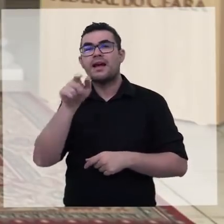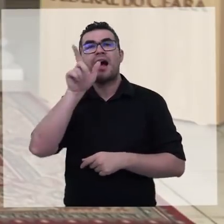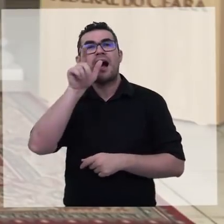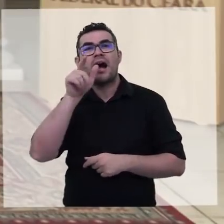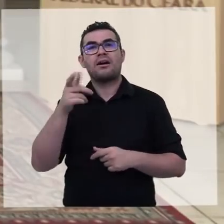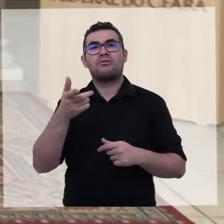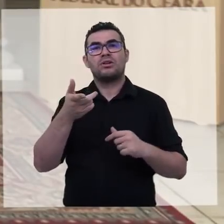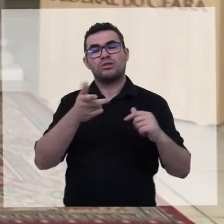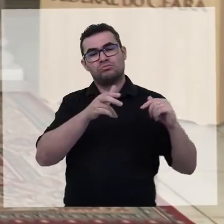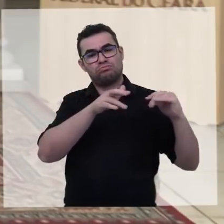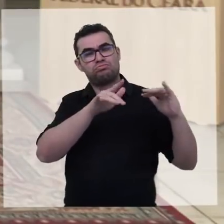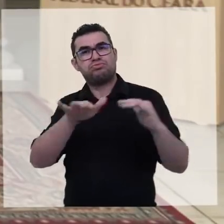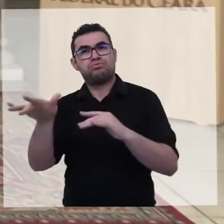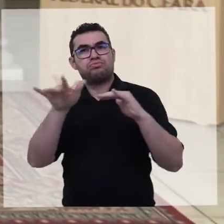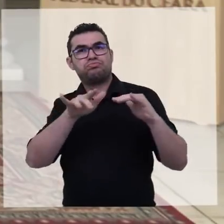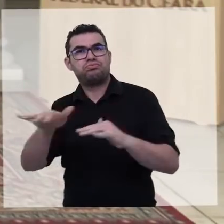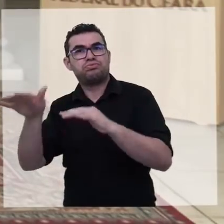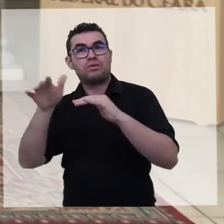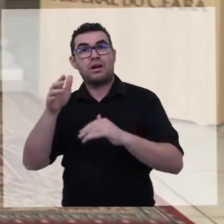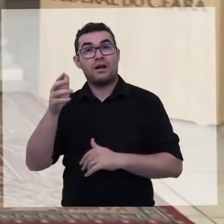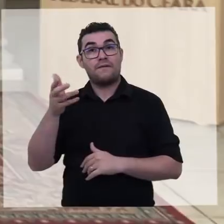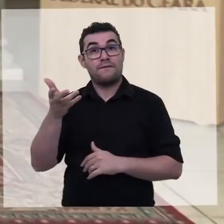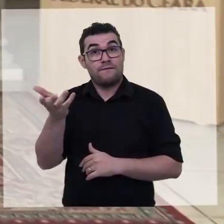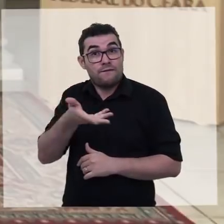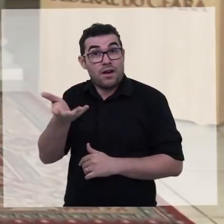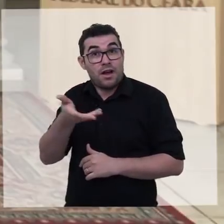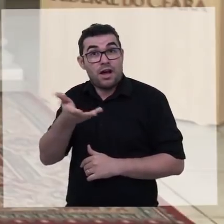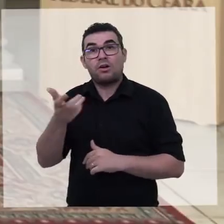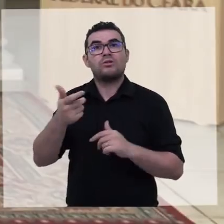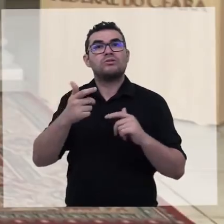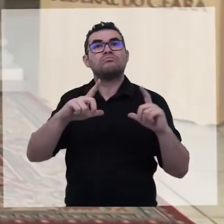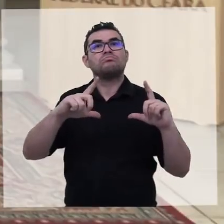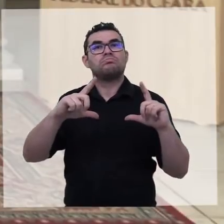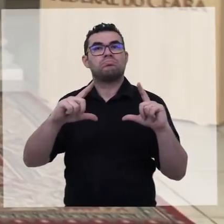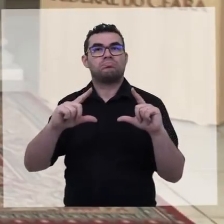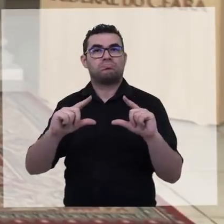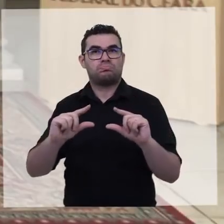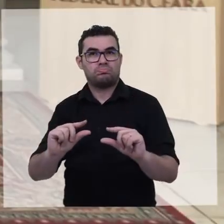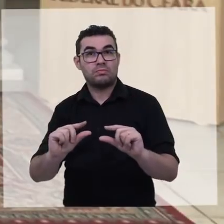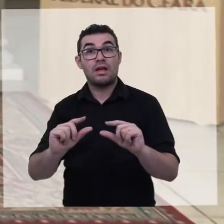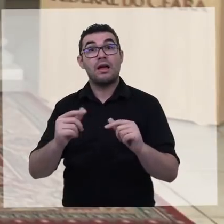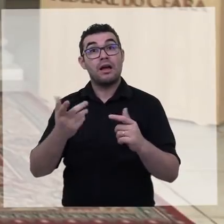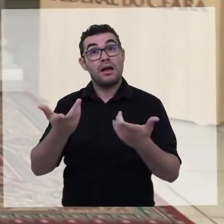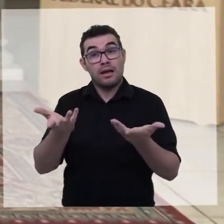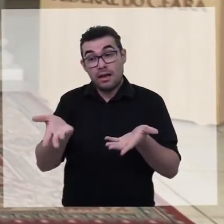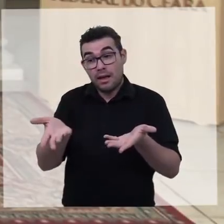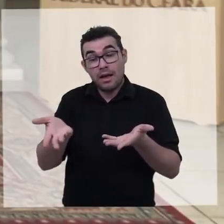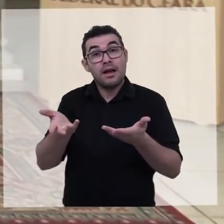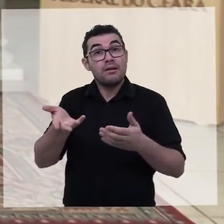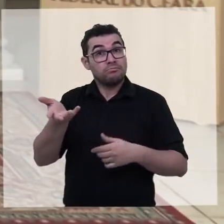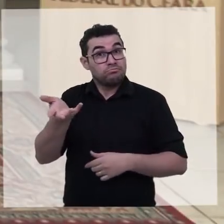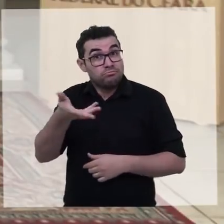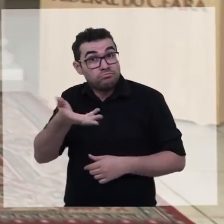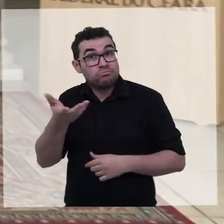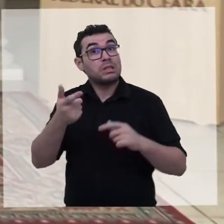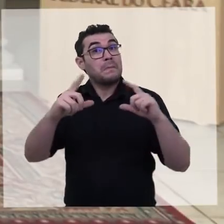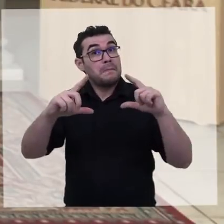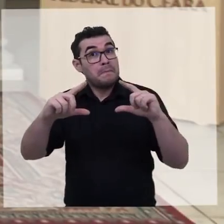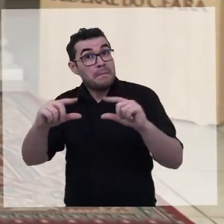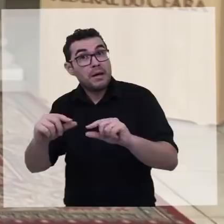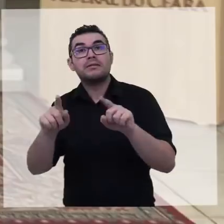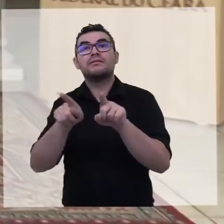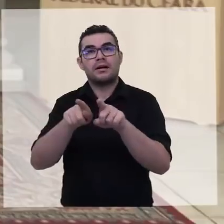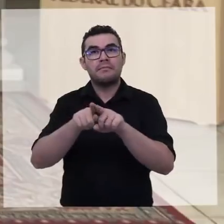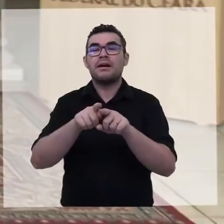da água, né? Então a água ia com menos velocidade, se a água tem menos velocidade, menos sedimentos ela vai